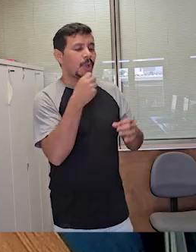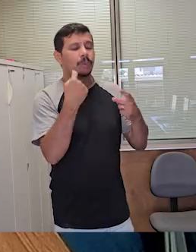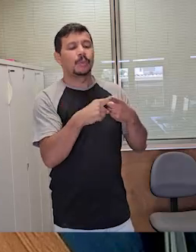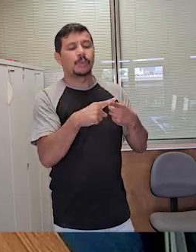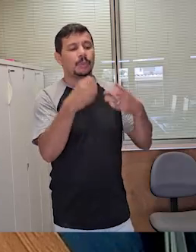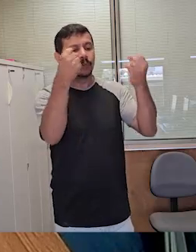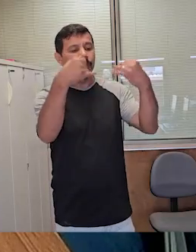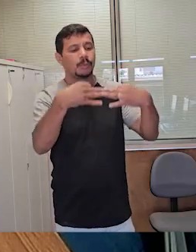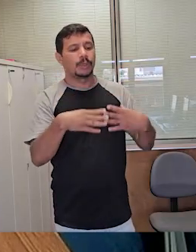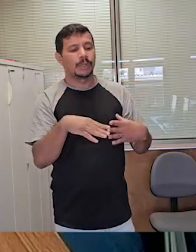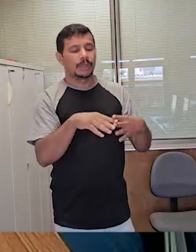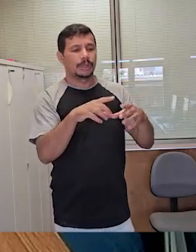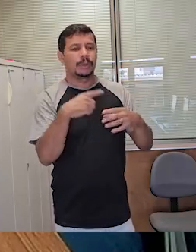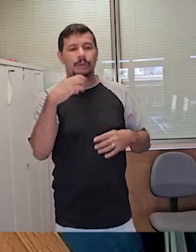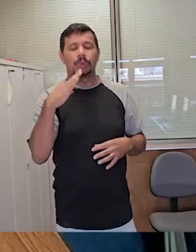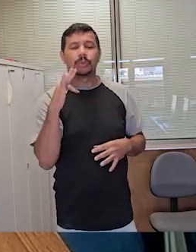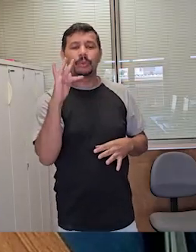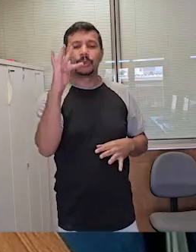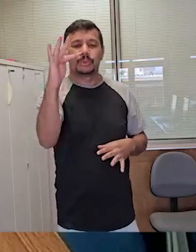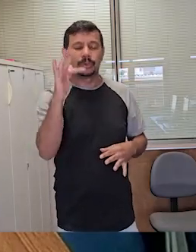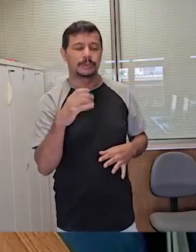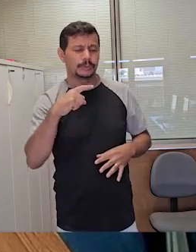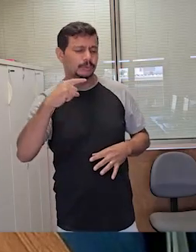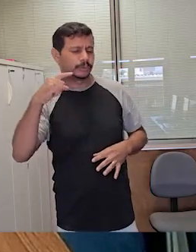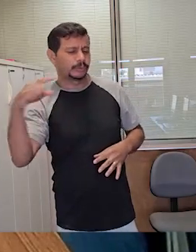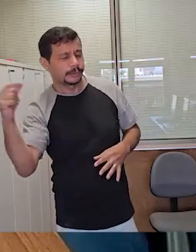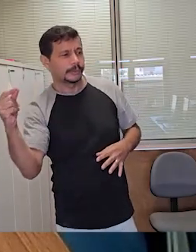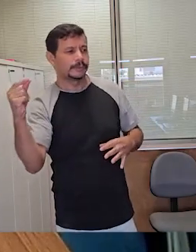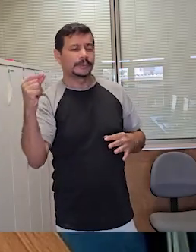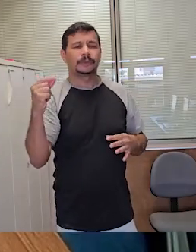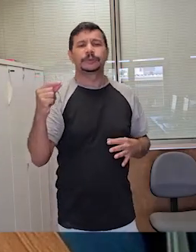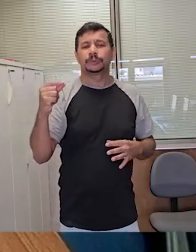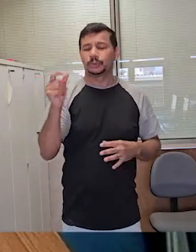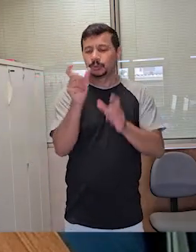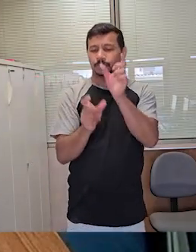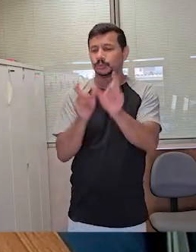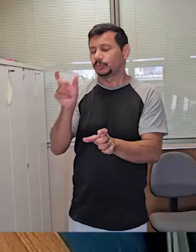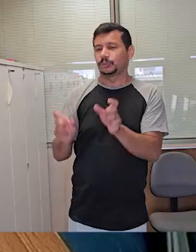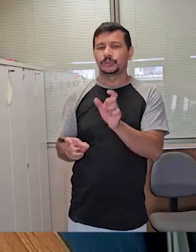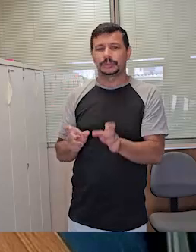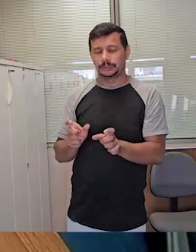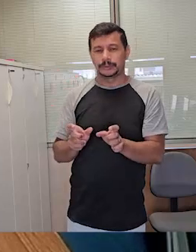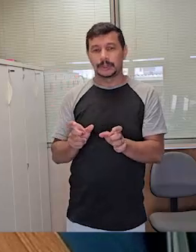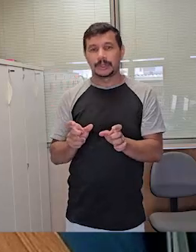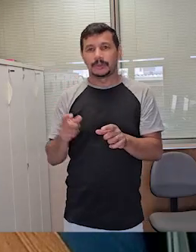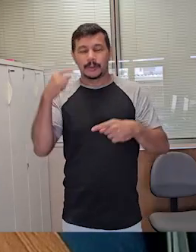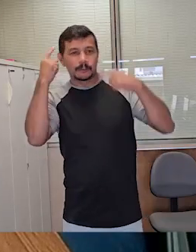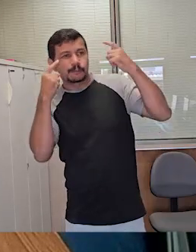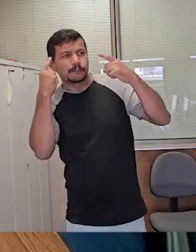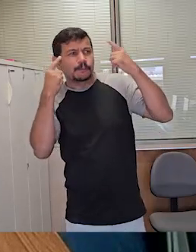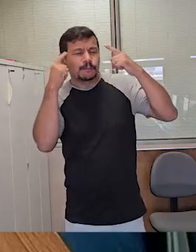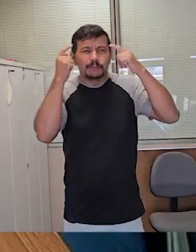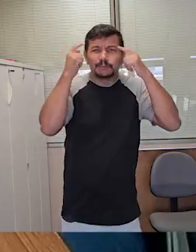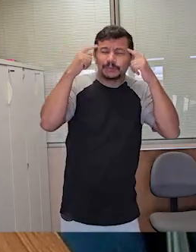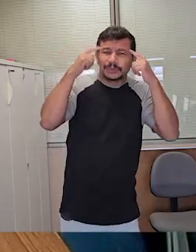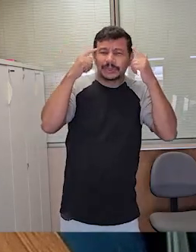o dedo mínimo ia desaparecer com a evolução da espécie humana. Na verdade, o juiz confundiu o dedo mínimo com o